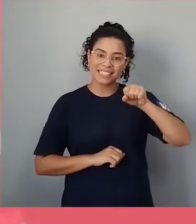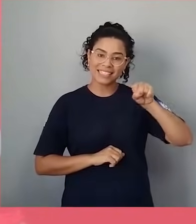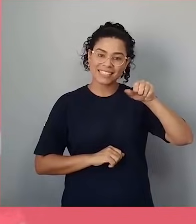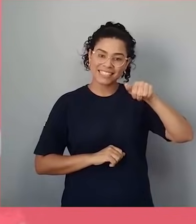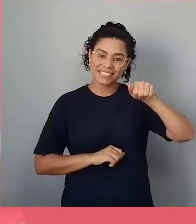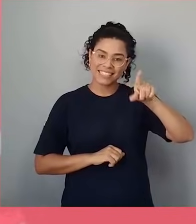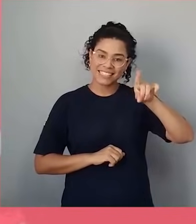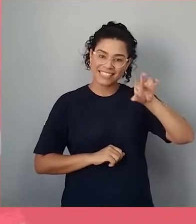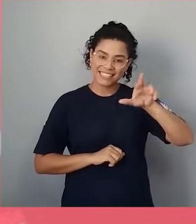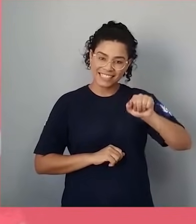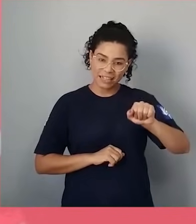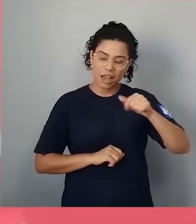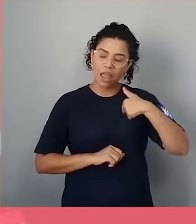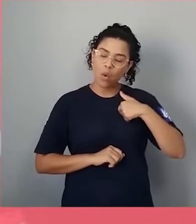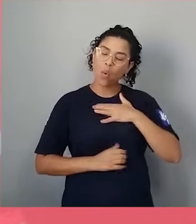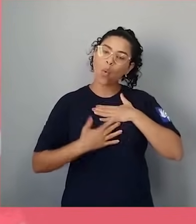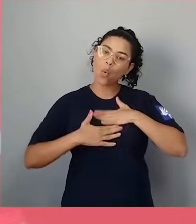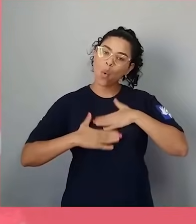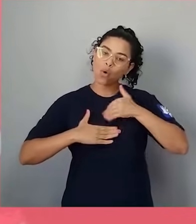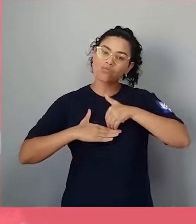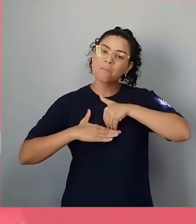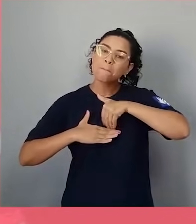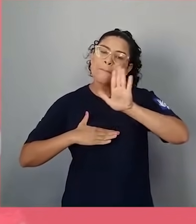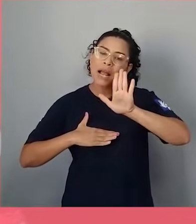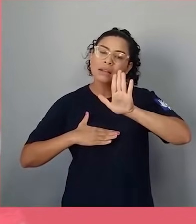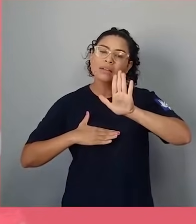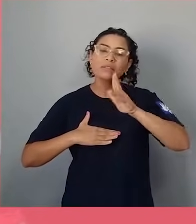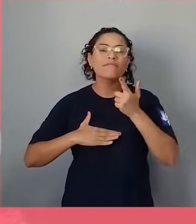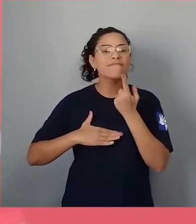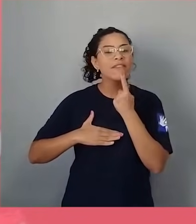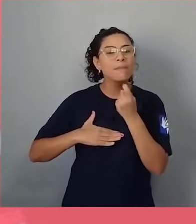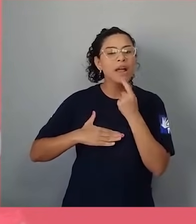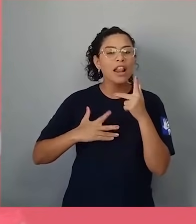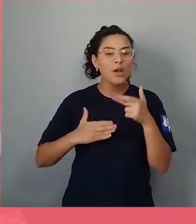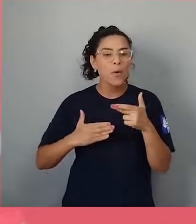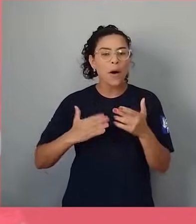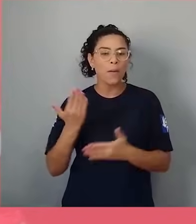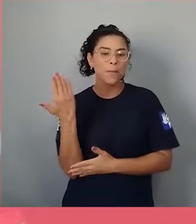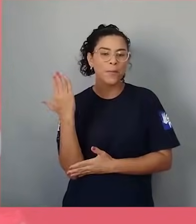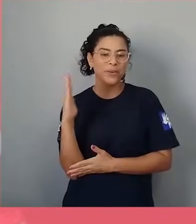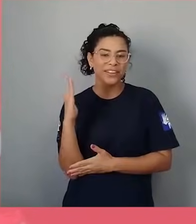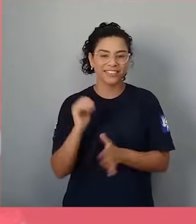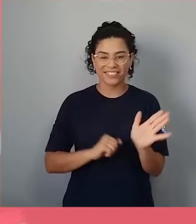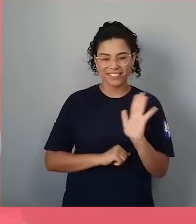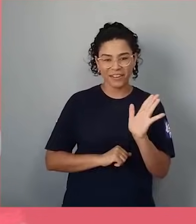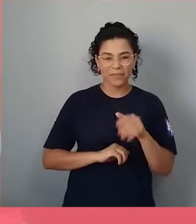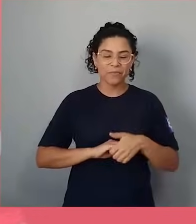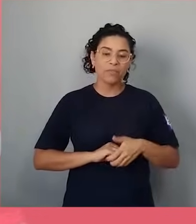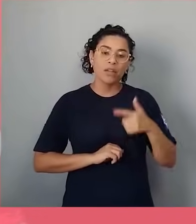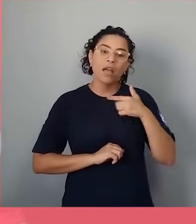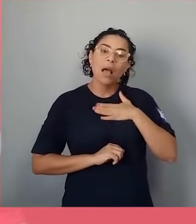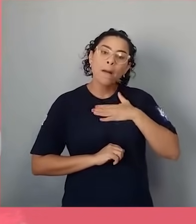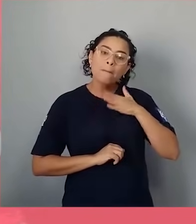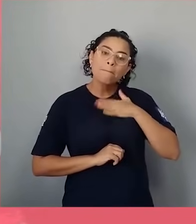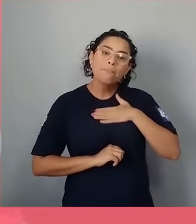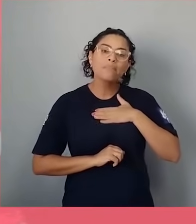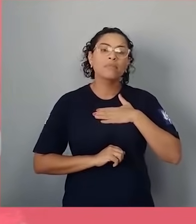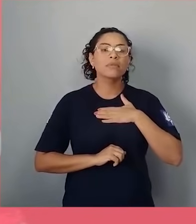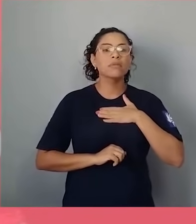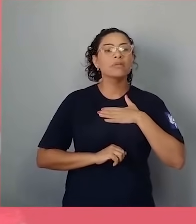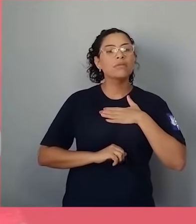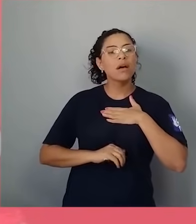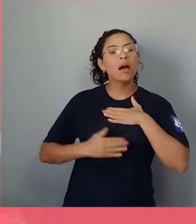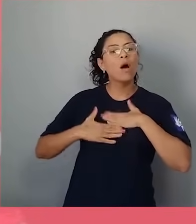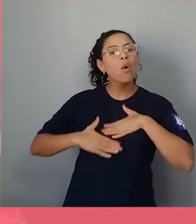cor vermelha em casa do meu boneco. Tchau. A minha cor favorita é